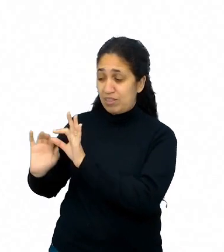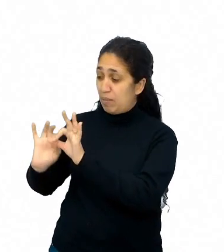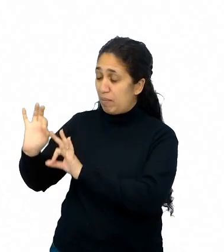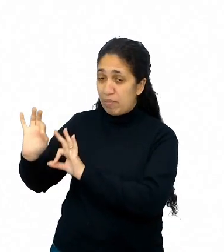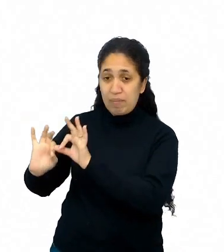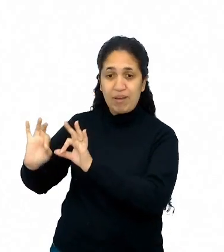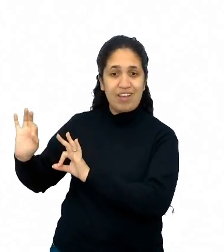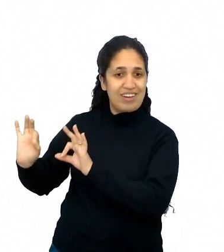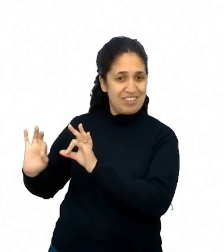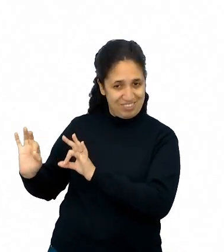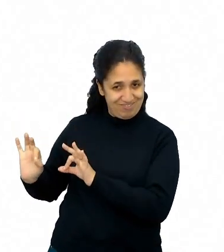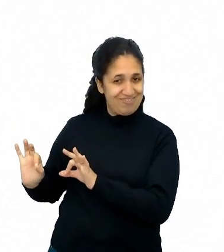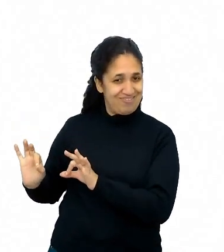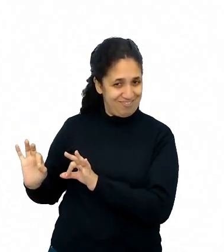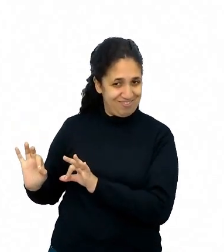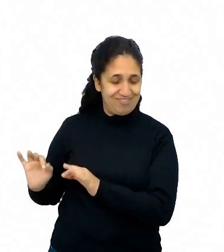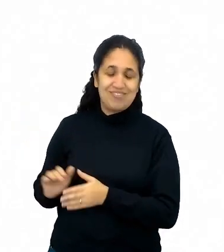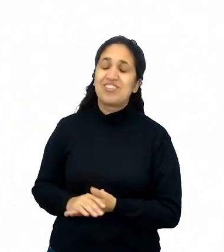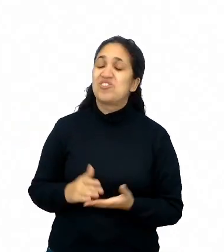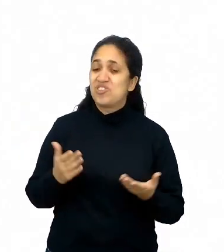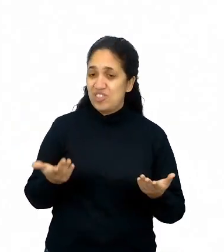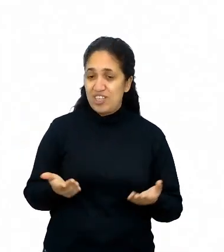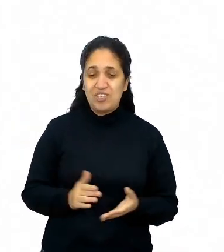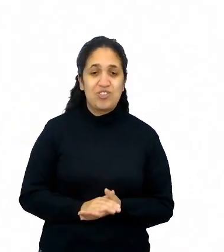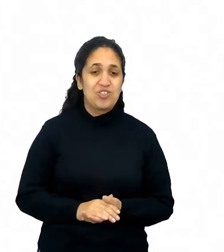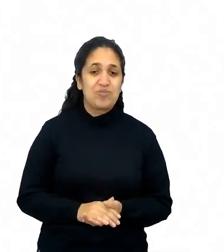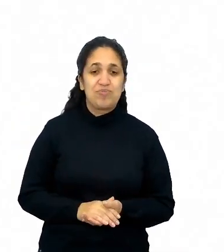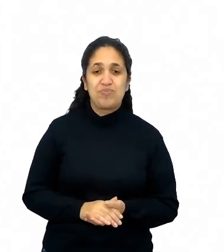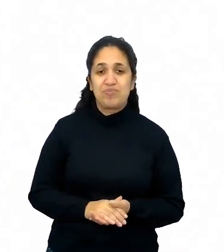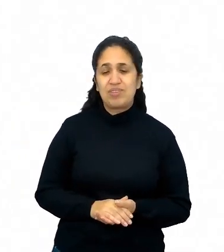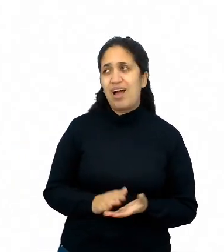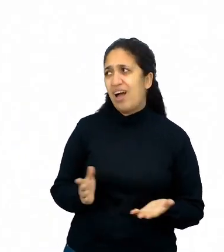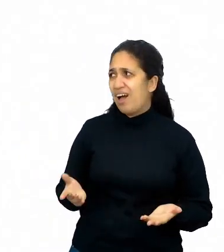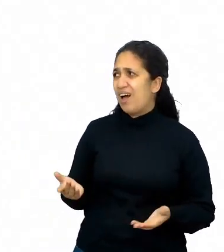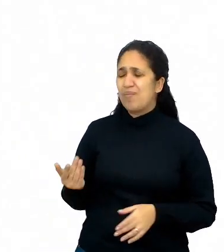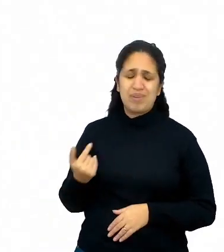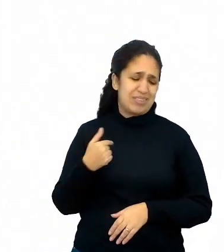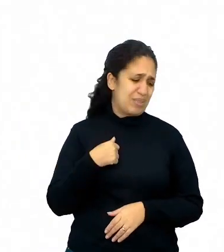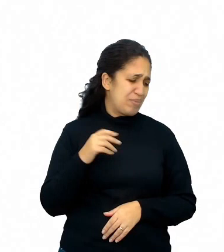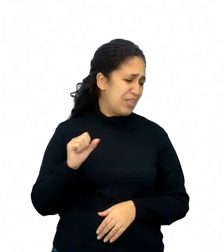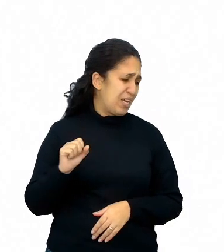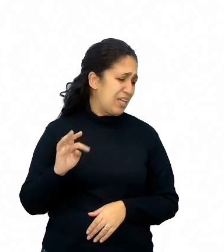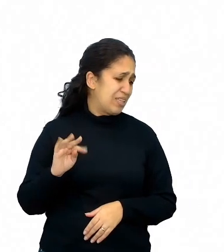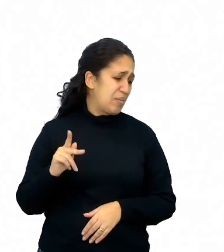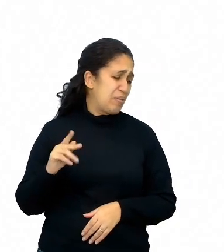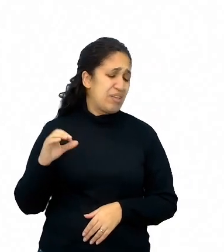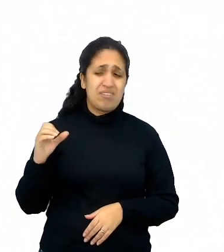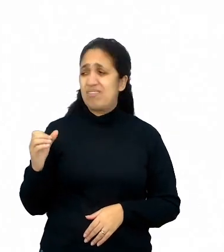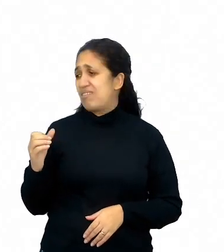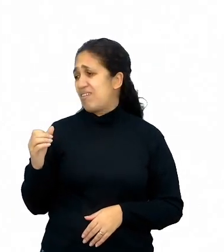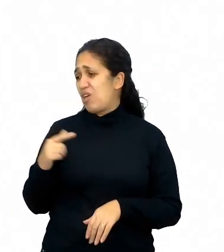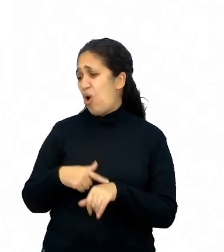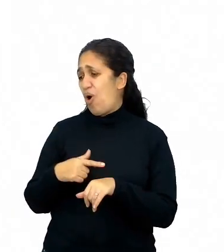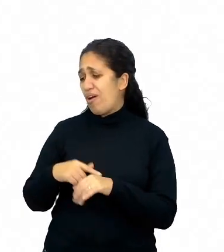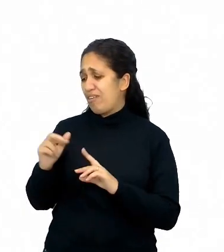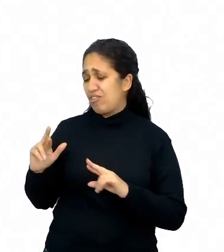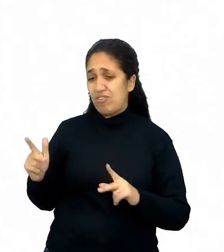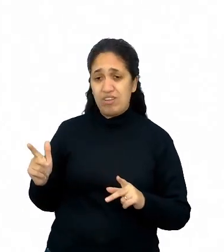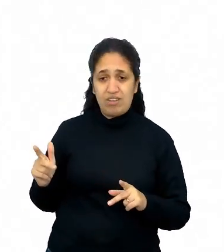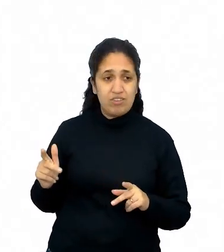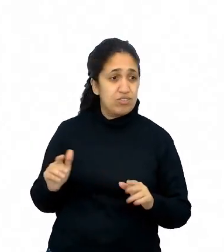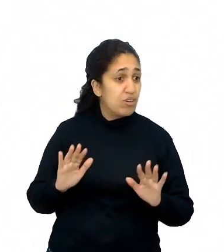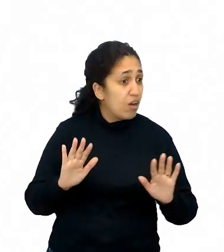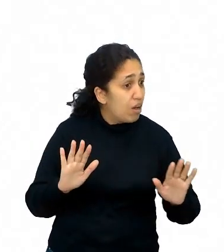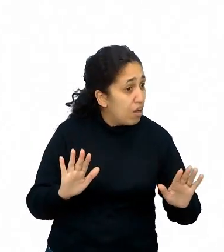nossas aulas. Gente, Sirene, mas a minha TPC no mesmo horário do meu colega. Forma um